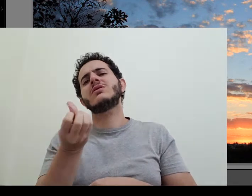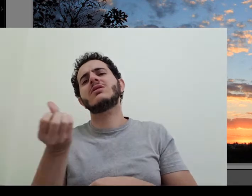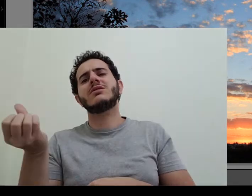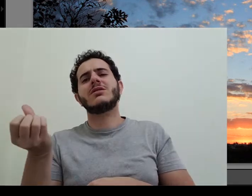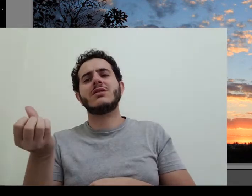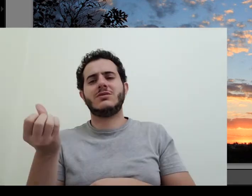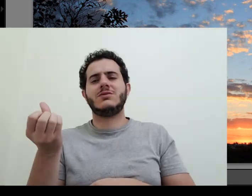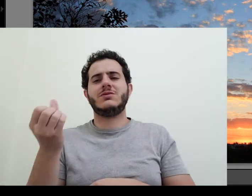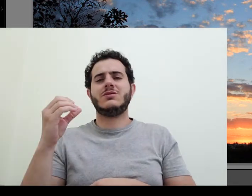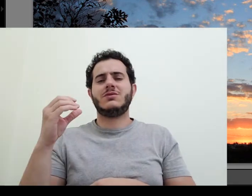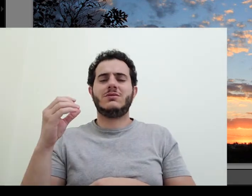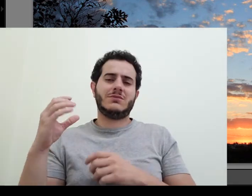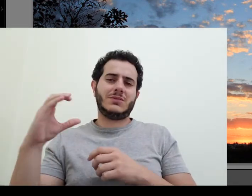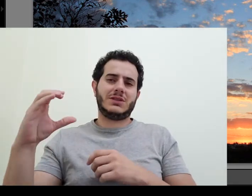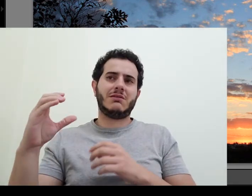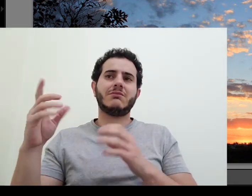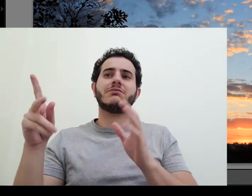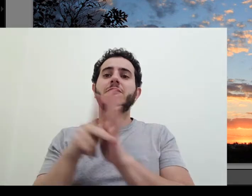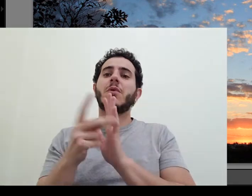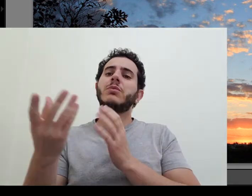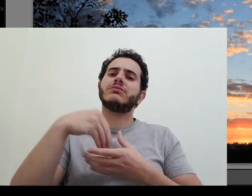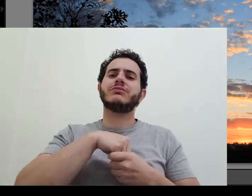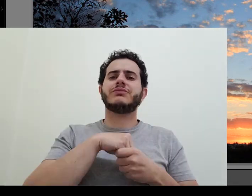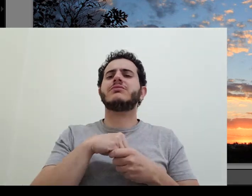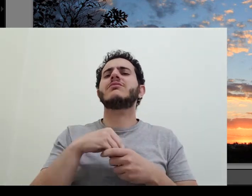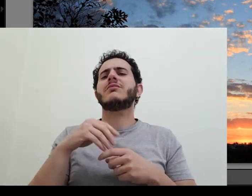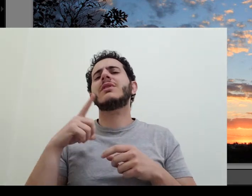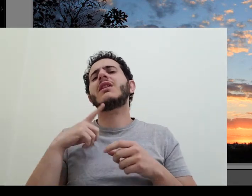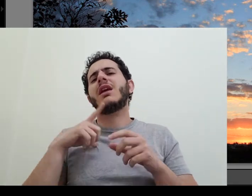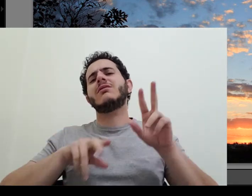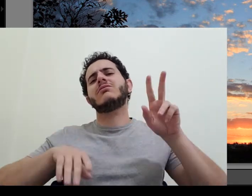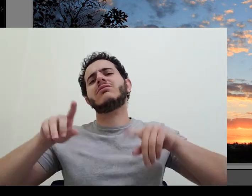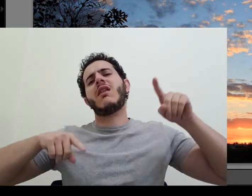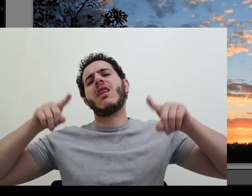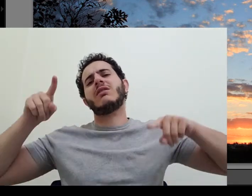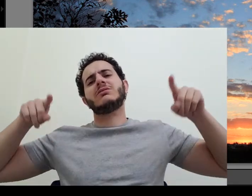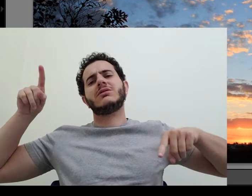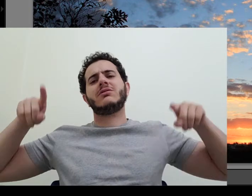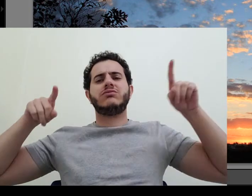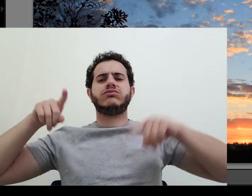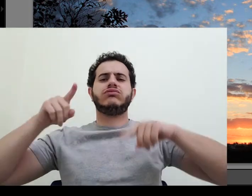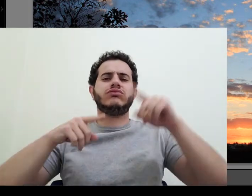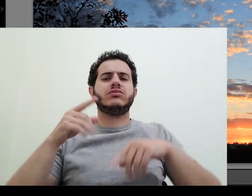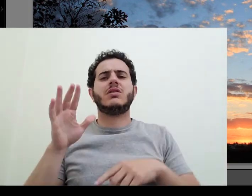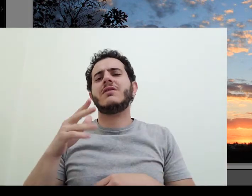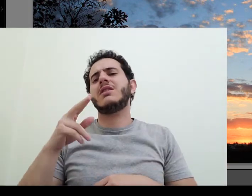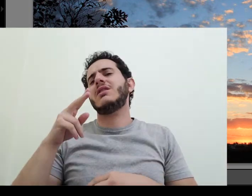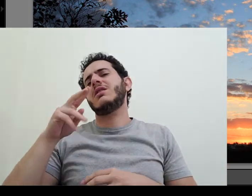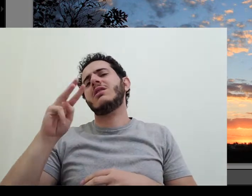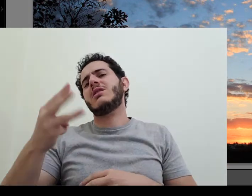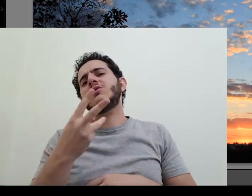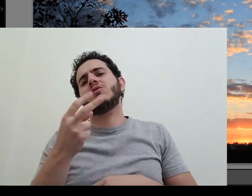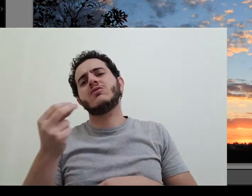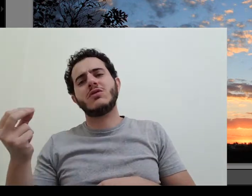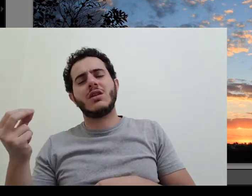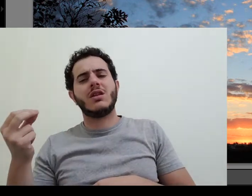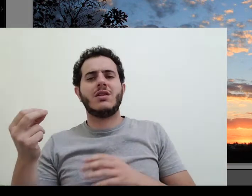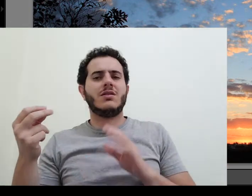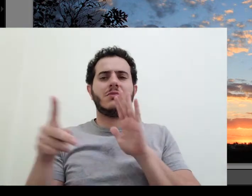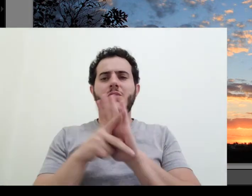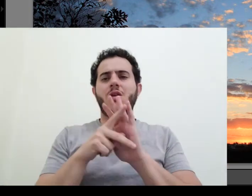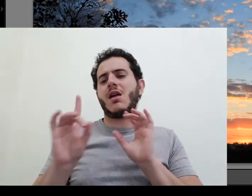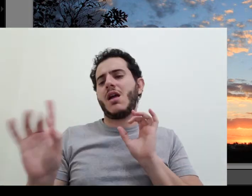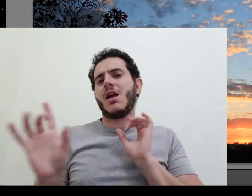Kelvin. Você pode até encontrar outras variações. Também existe o negativo de tungstênio, que trabalha em 3200 Kelvin. O preset